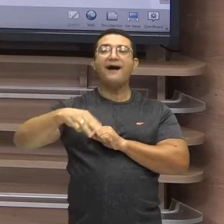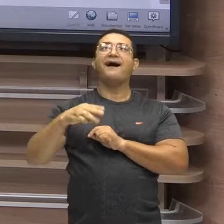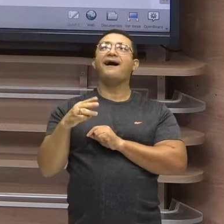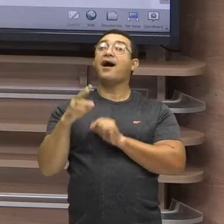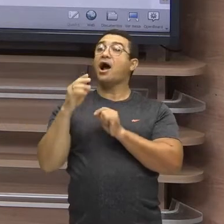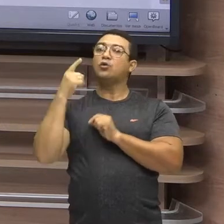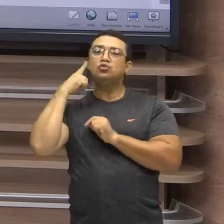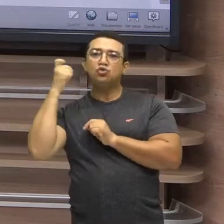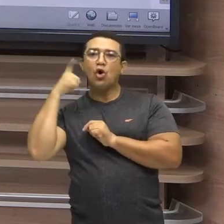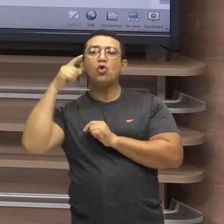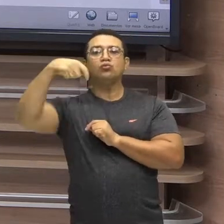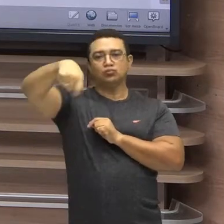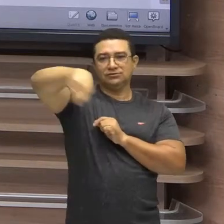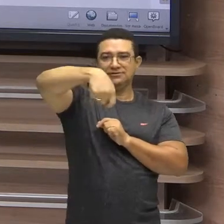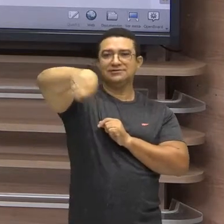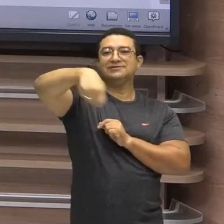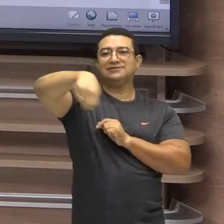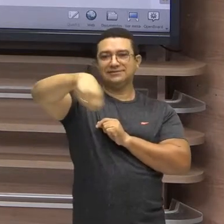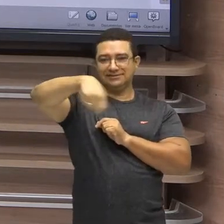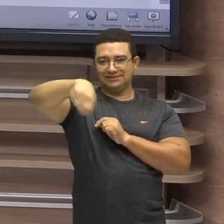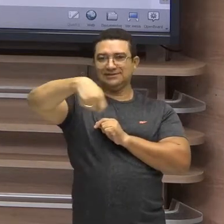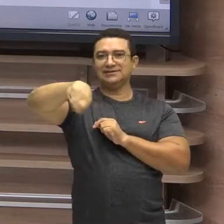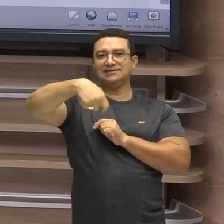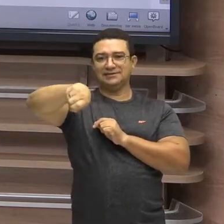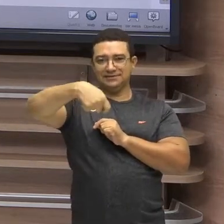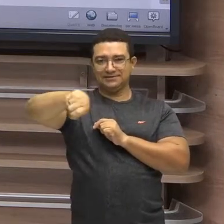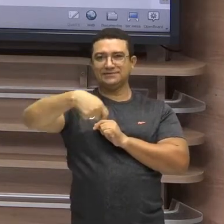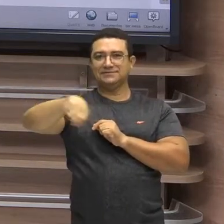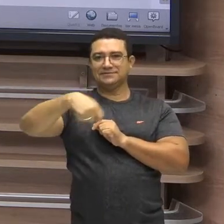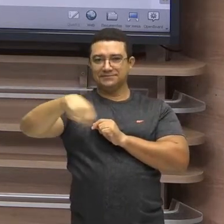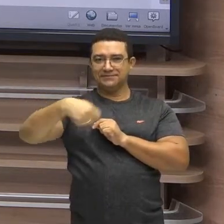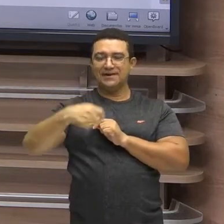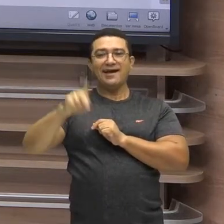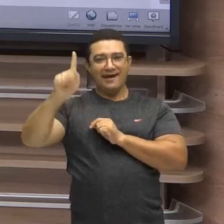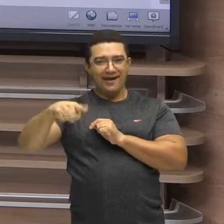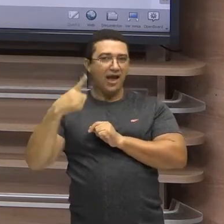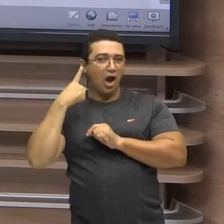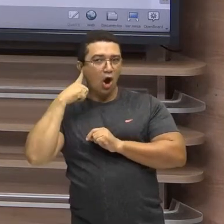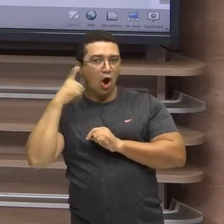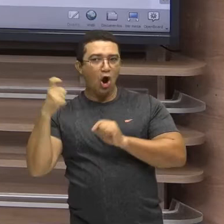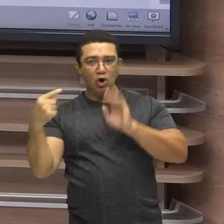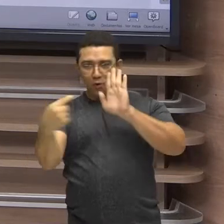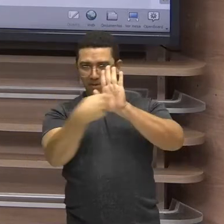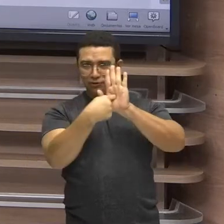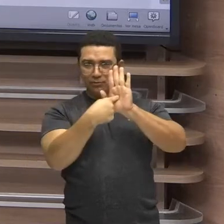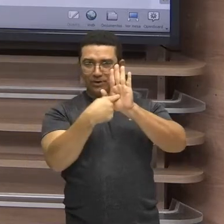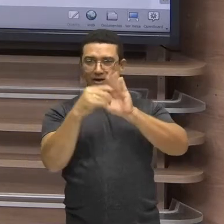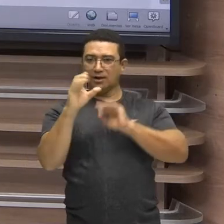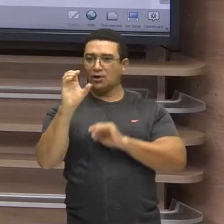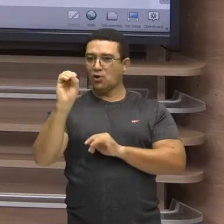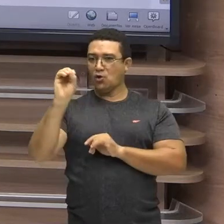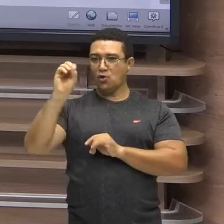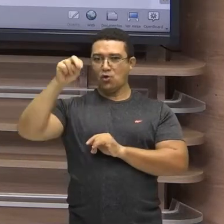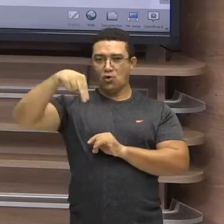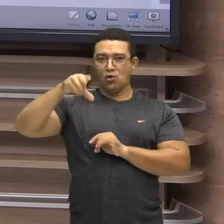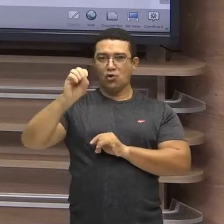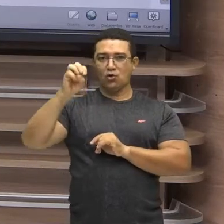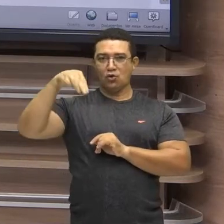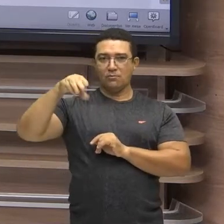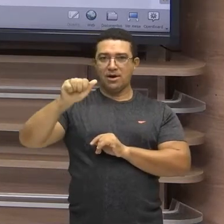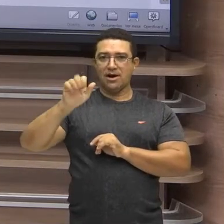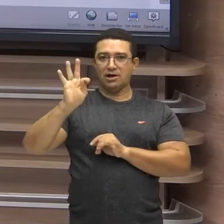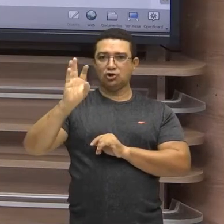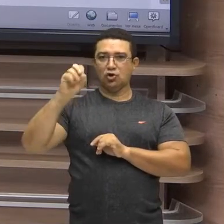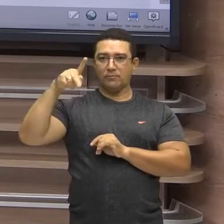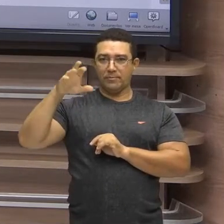deste som, da badalada, que no caso é o blém, blém, blém, né? Depende daquele som que